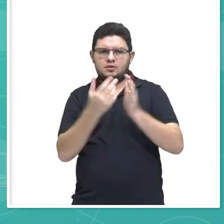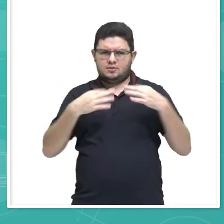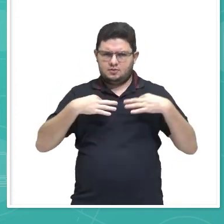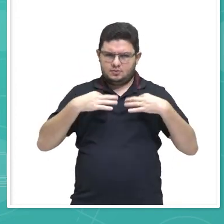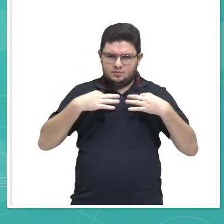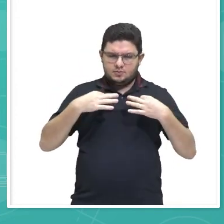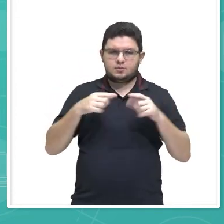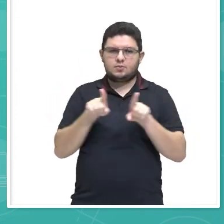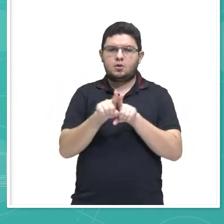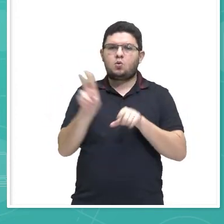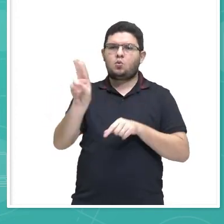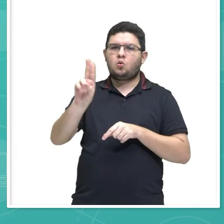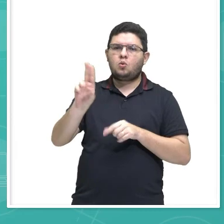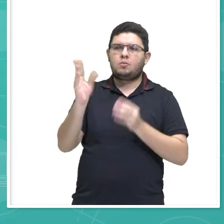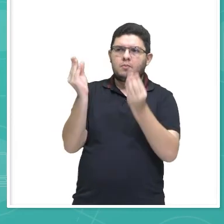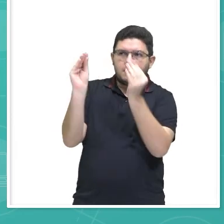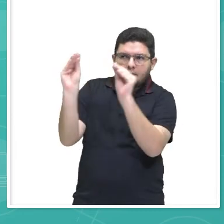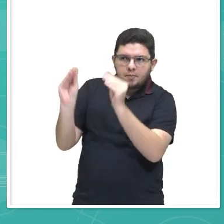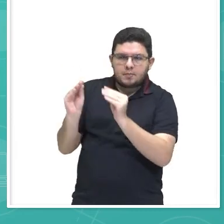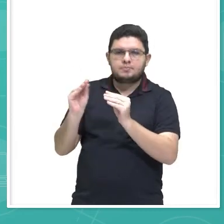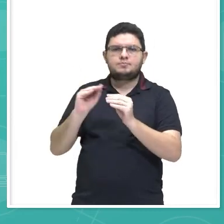retorna.